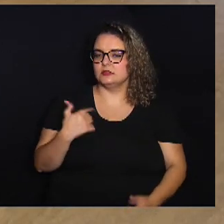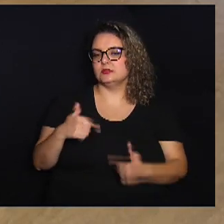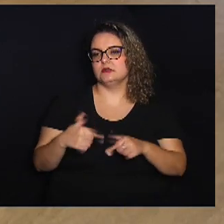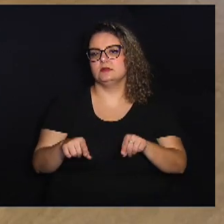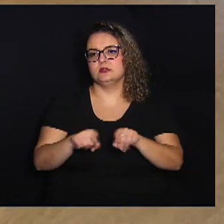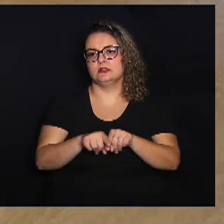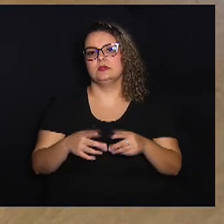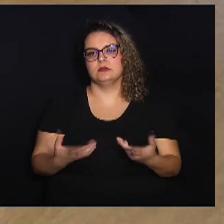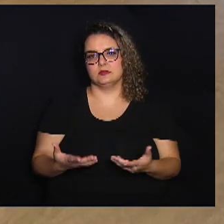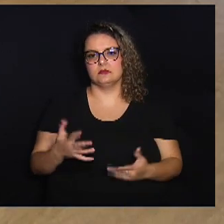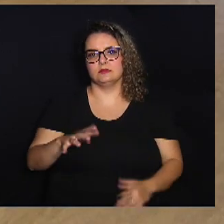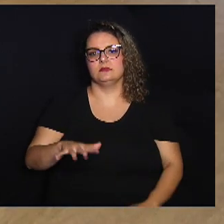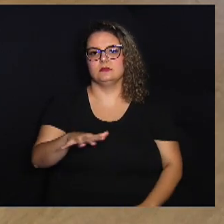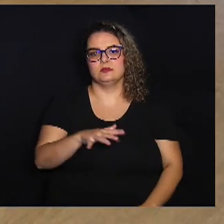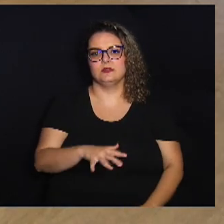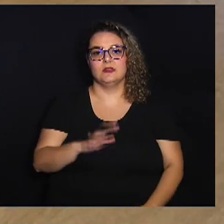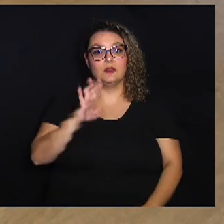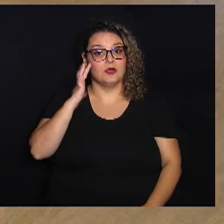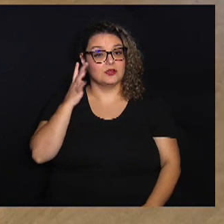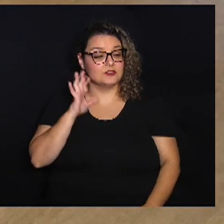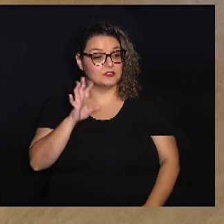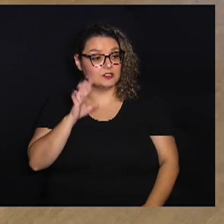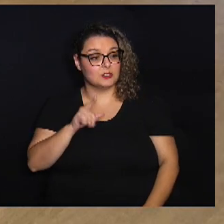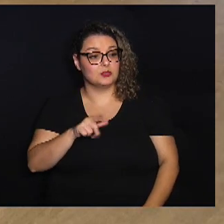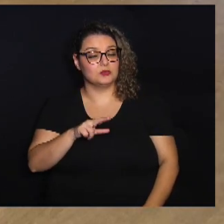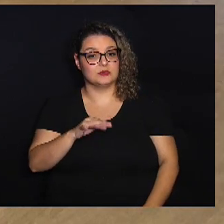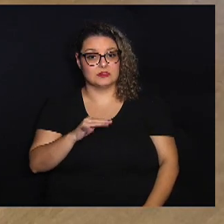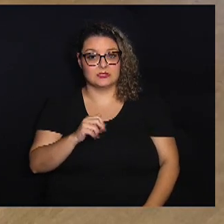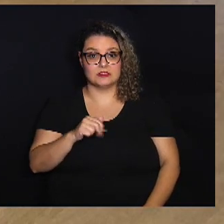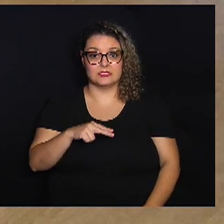Então, é uma área... Eu achei muito legal, Luciana, essa